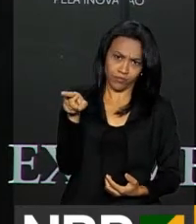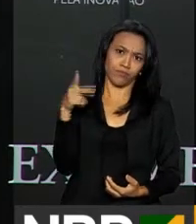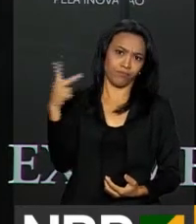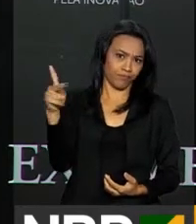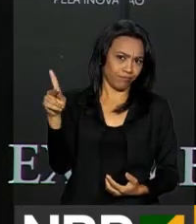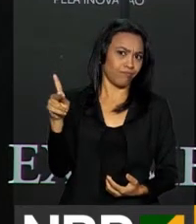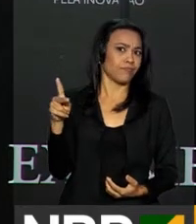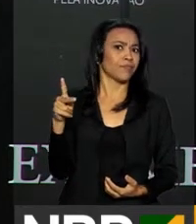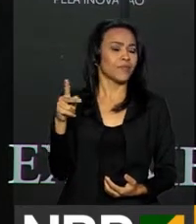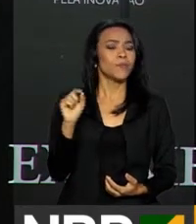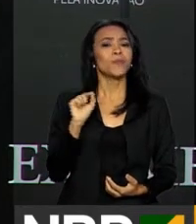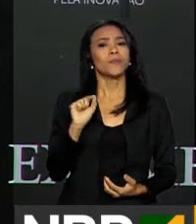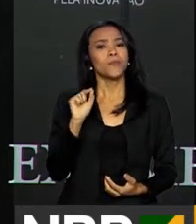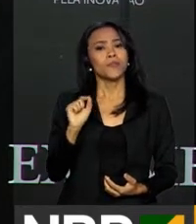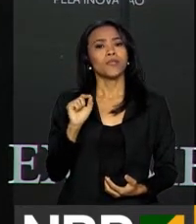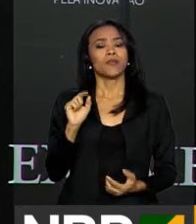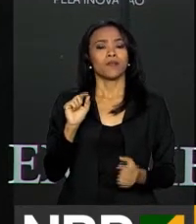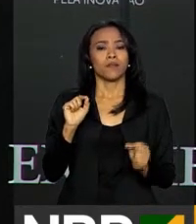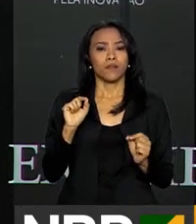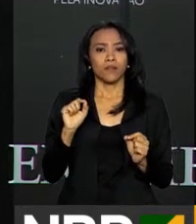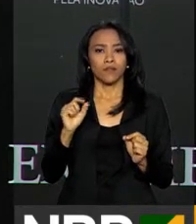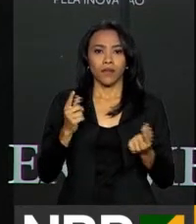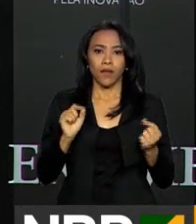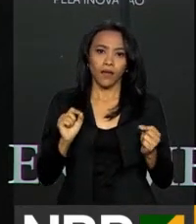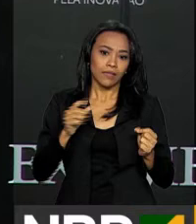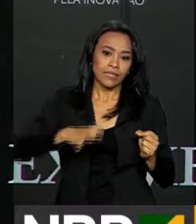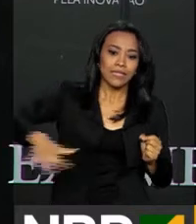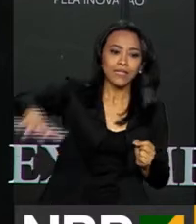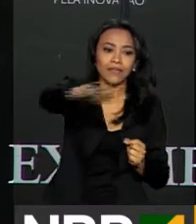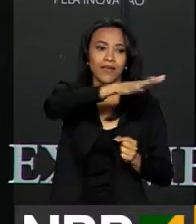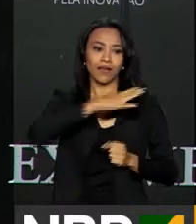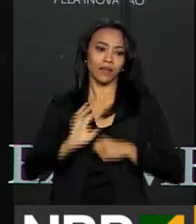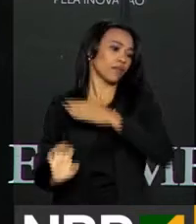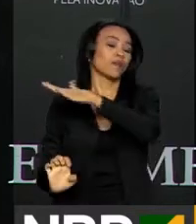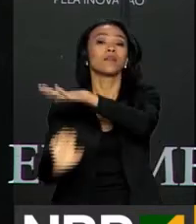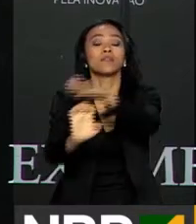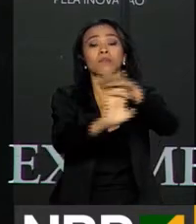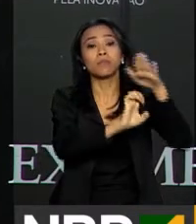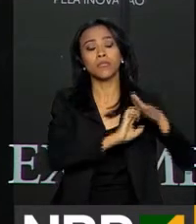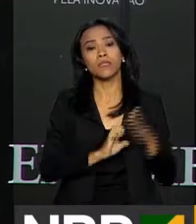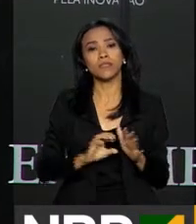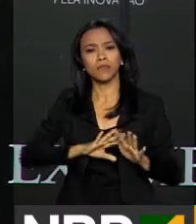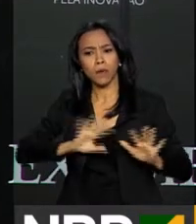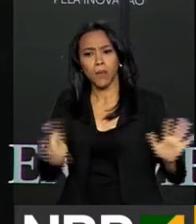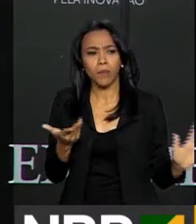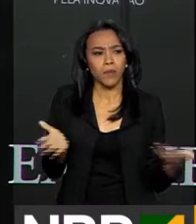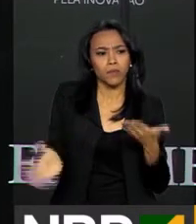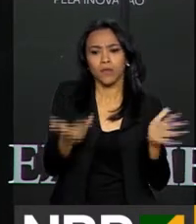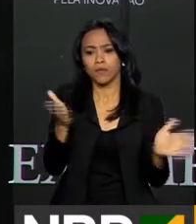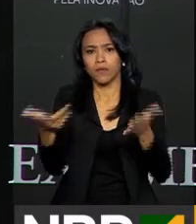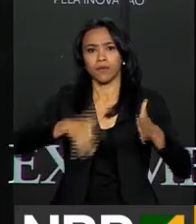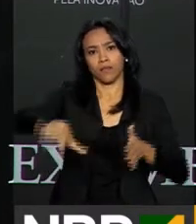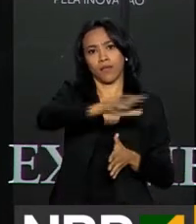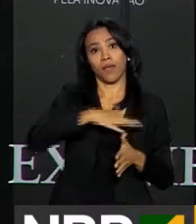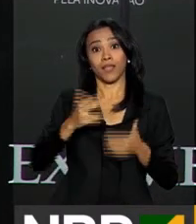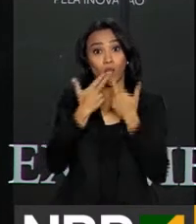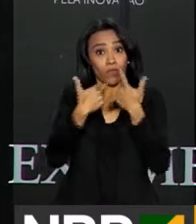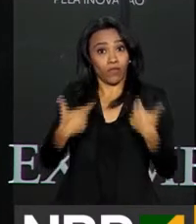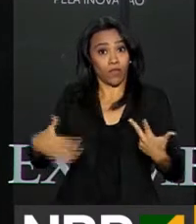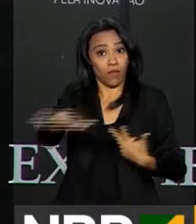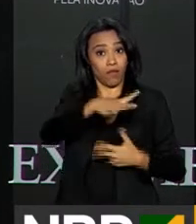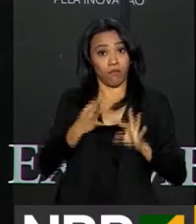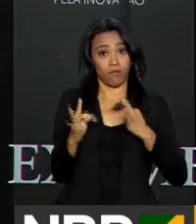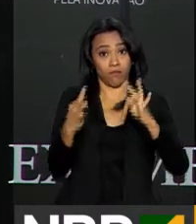atividade da mobilização empresarial pela inovação. E, portanto, eu quero transmitir meu